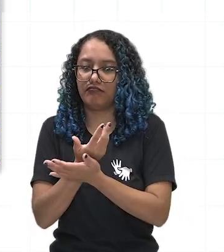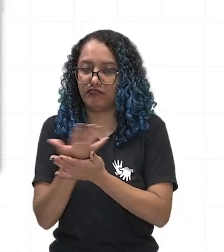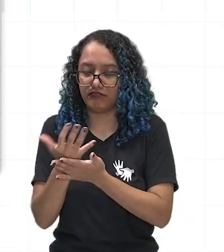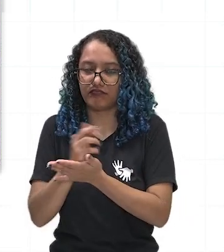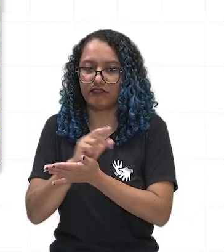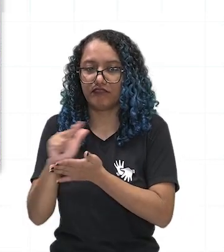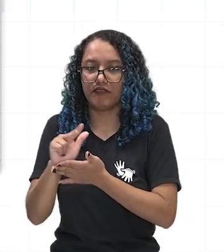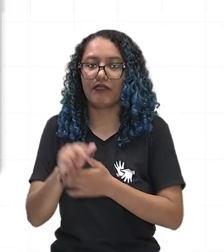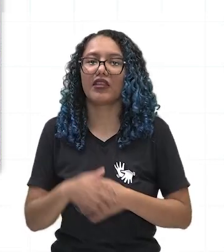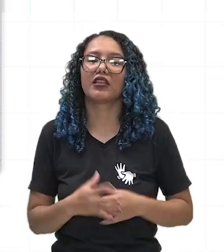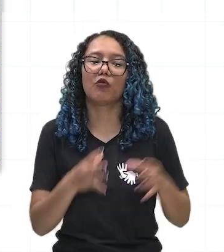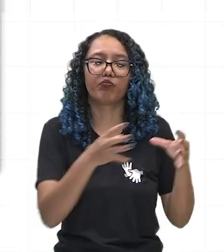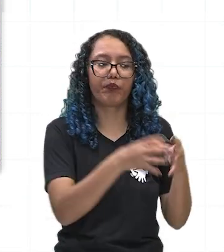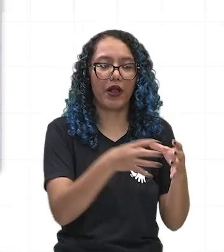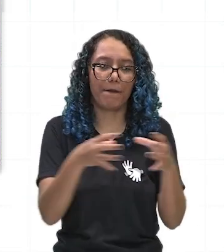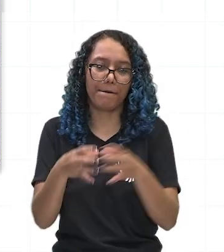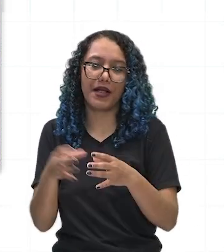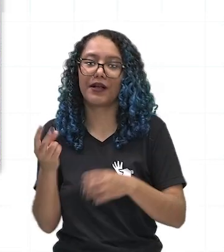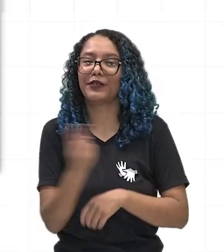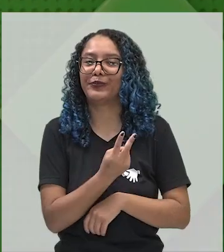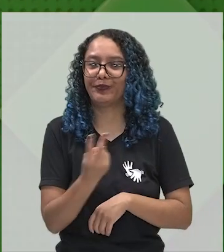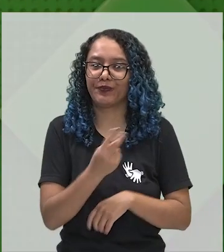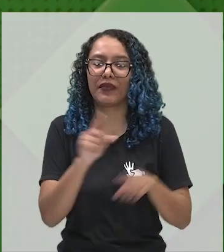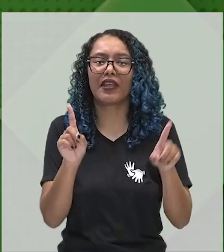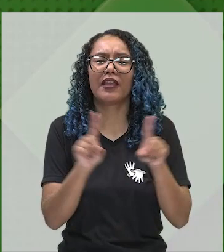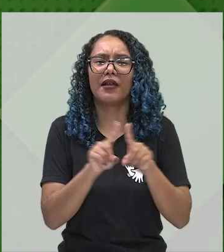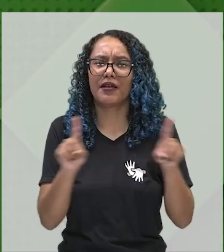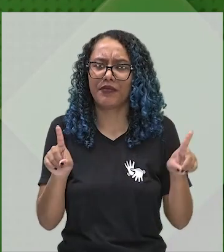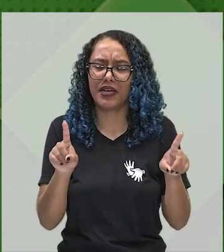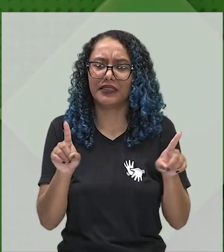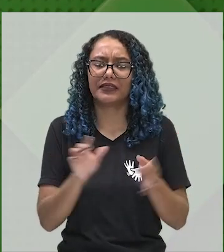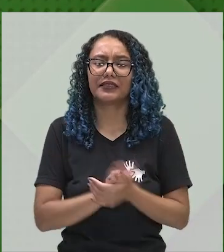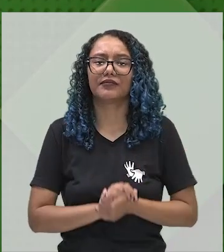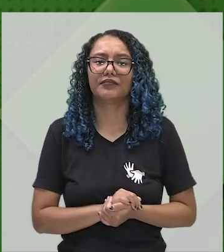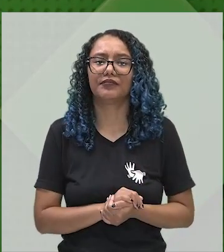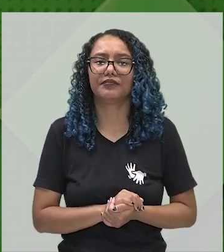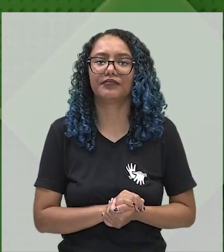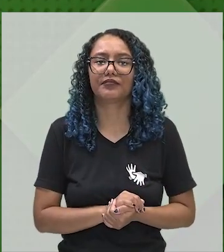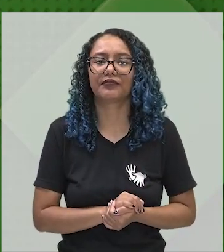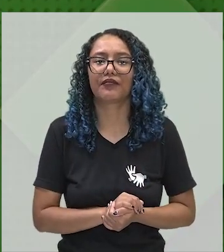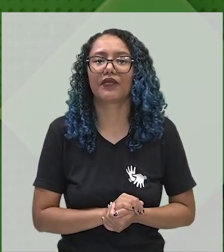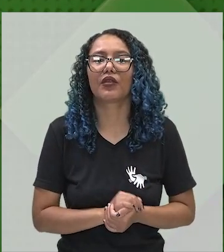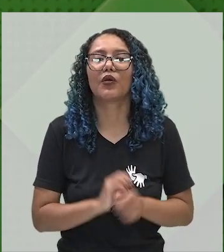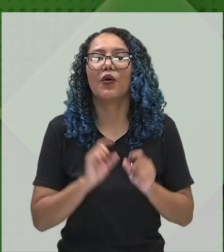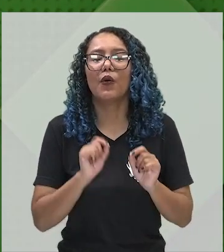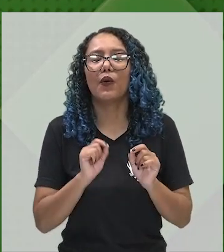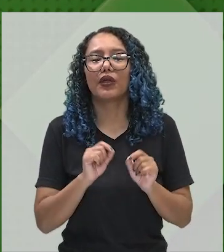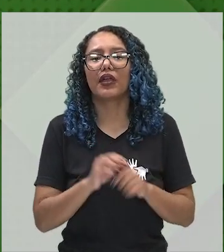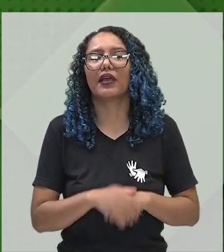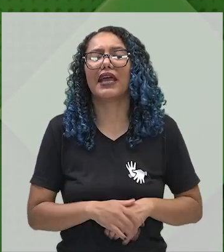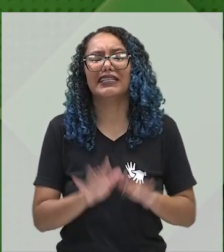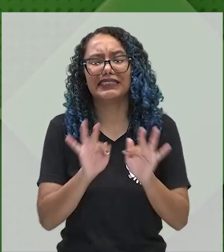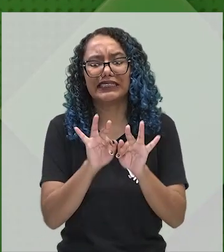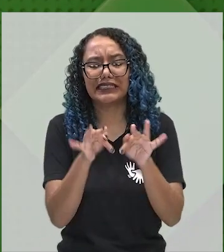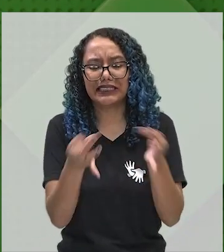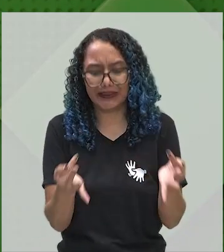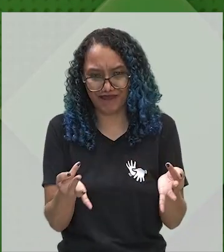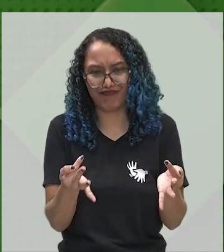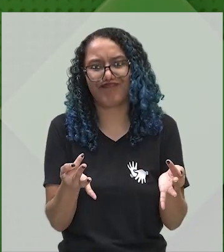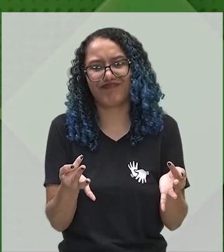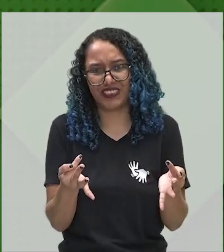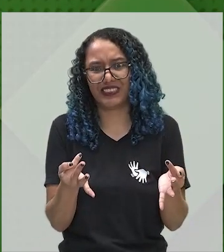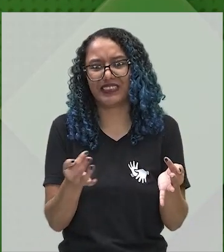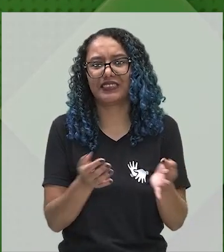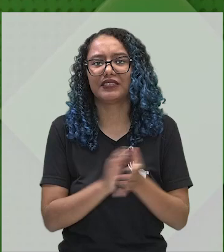né, animais e vegetais. Mas a gente sabe que essa classificação ela é muito simples. Não dá para a gente